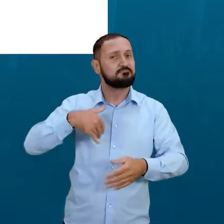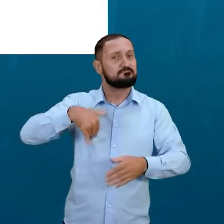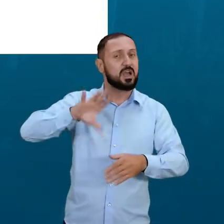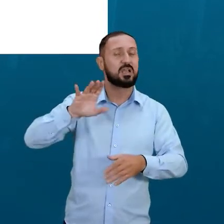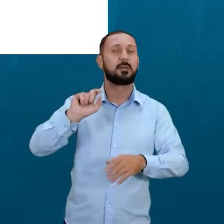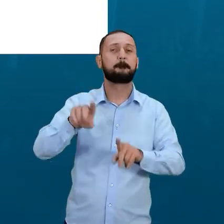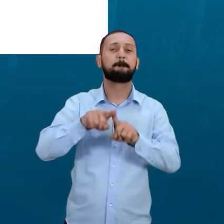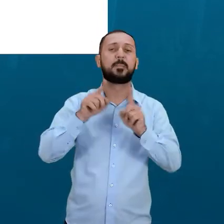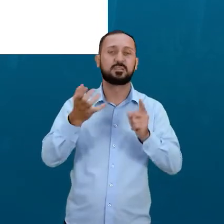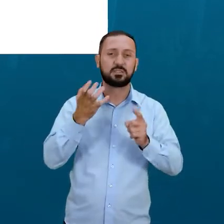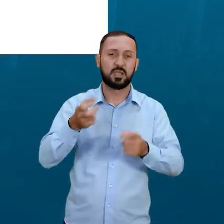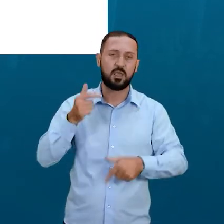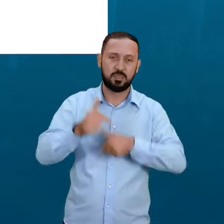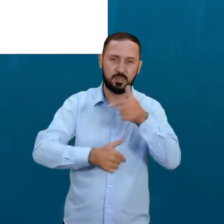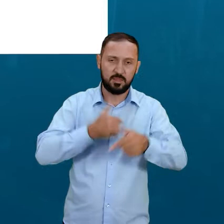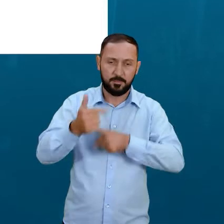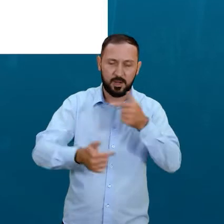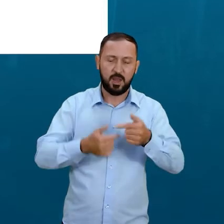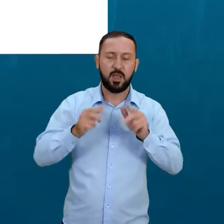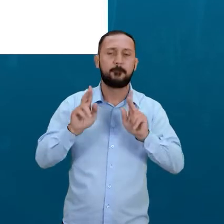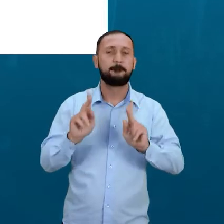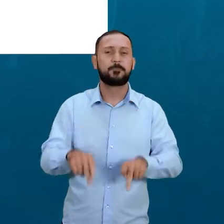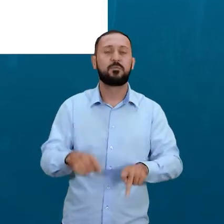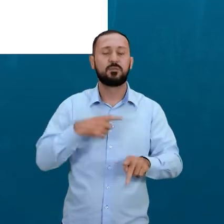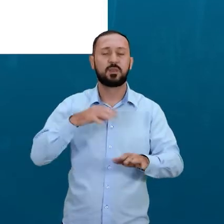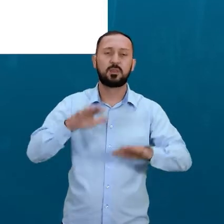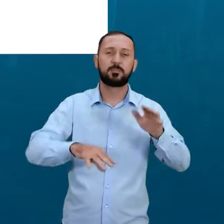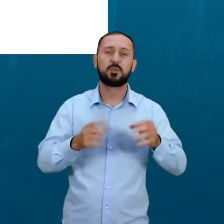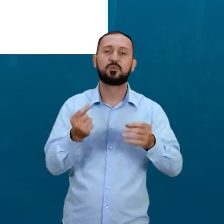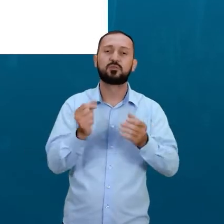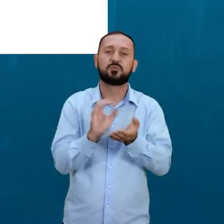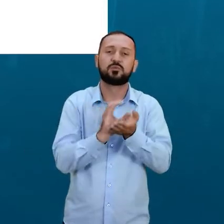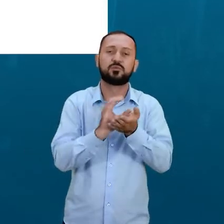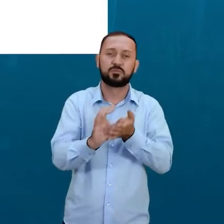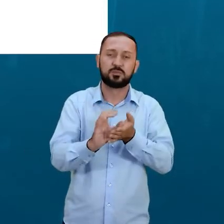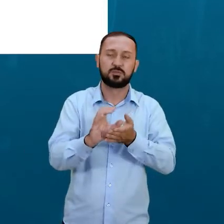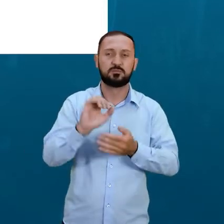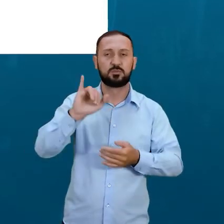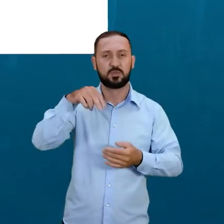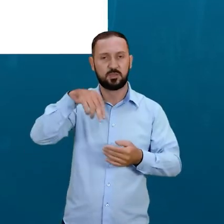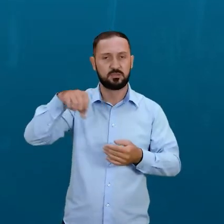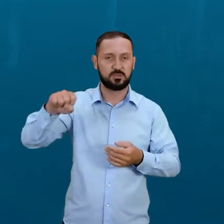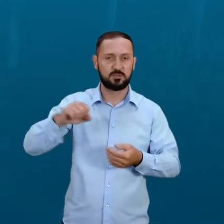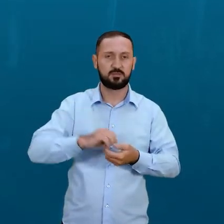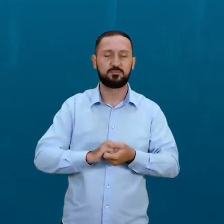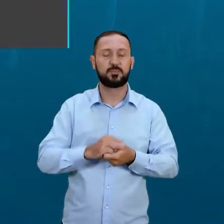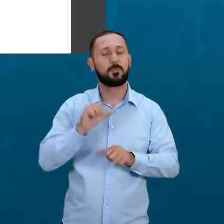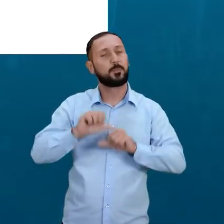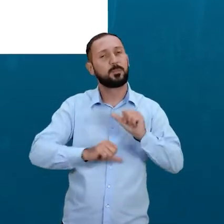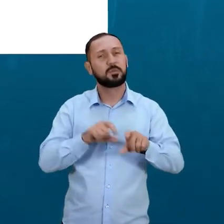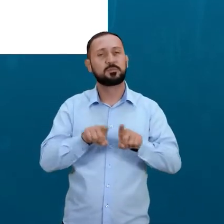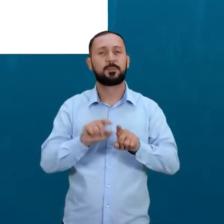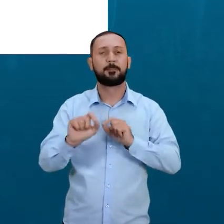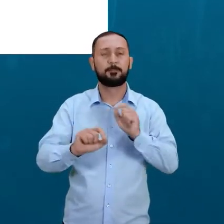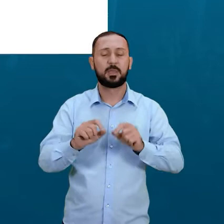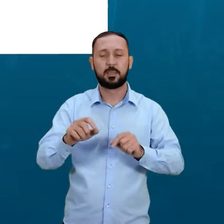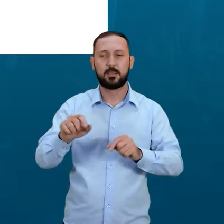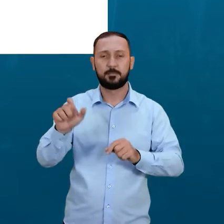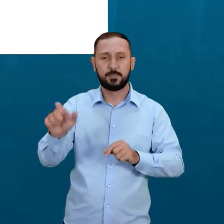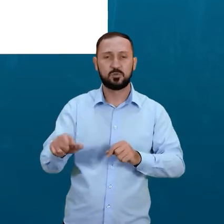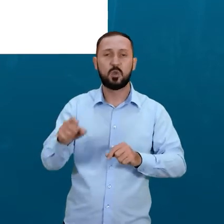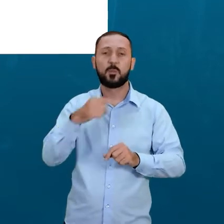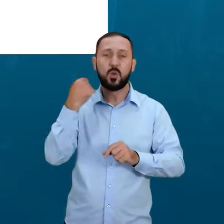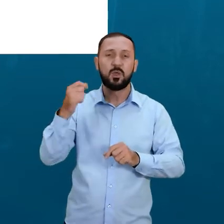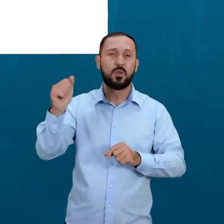mas optou por continuar no serviço público, será limitado ao valor da contribuição previdenciária. Mudanças também nas pensões por